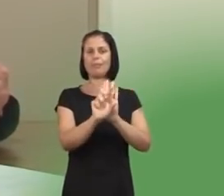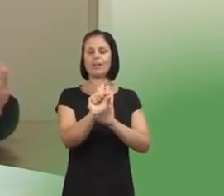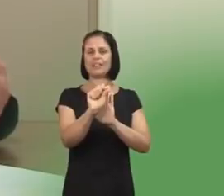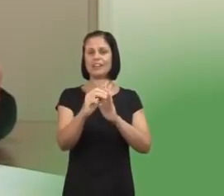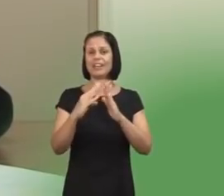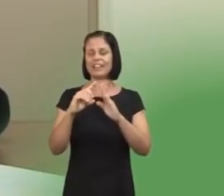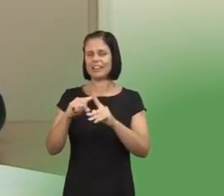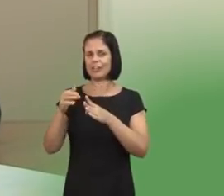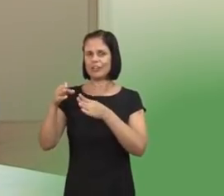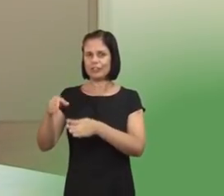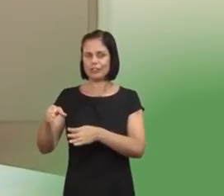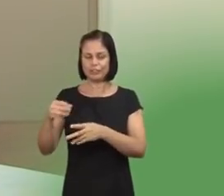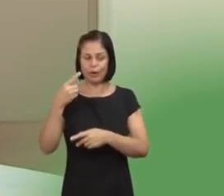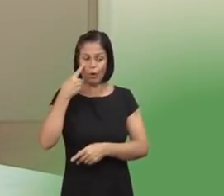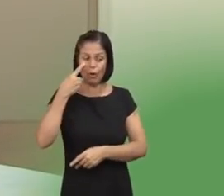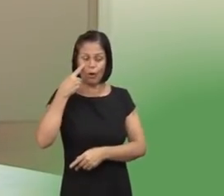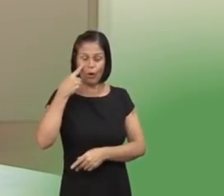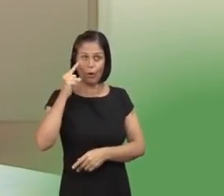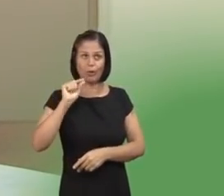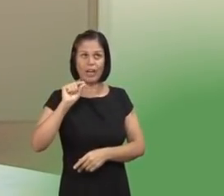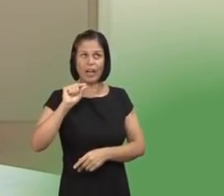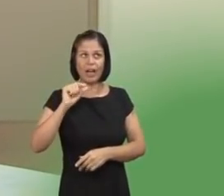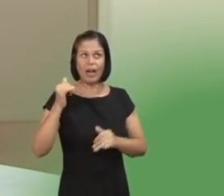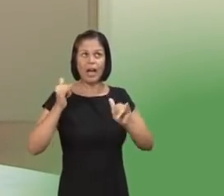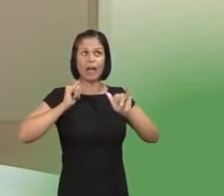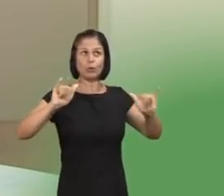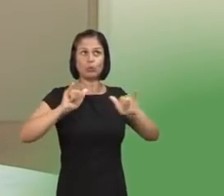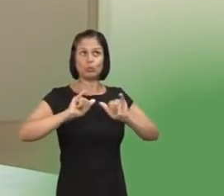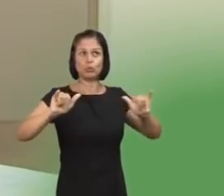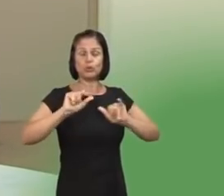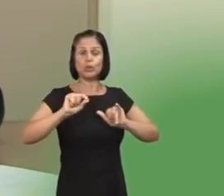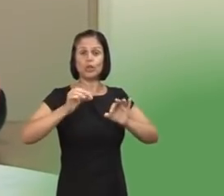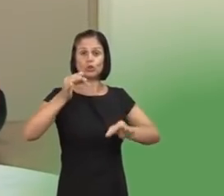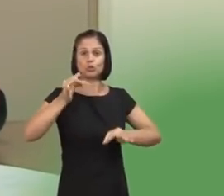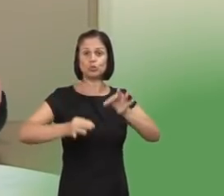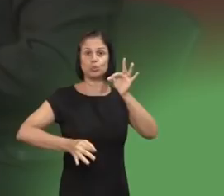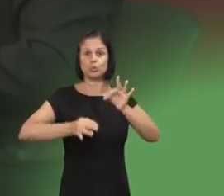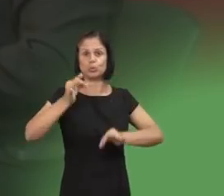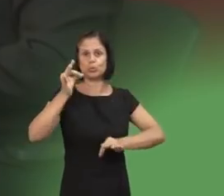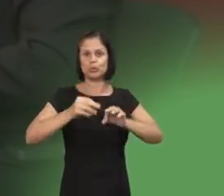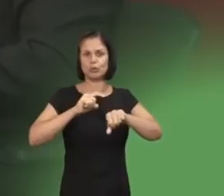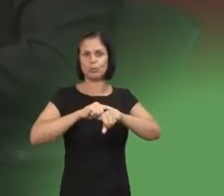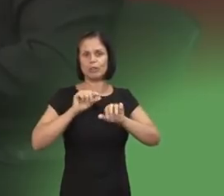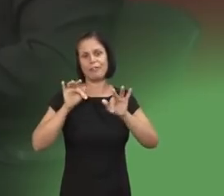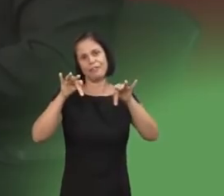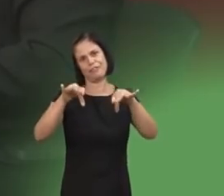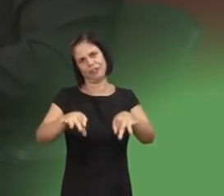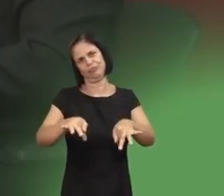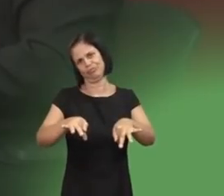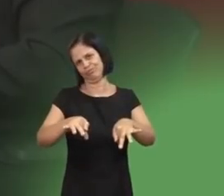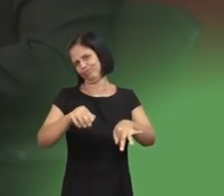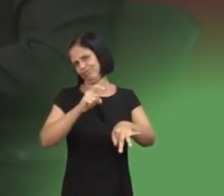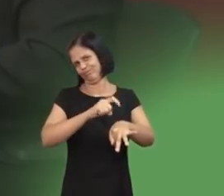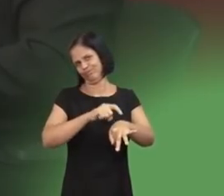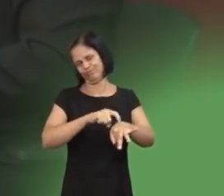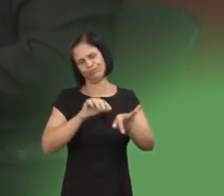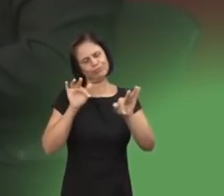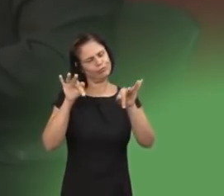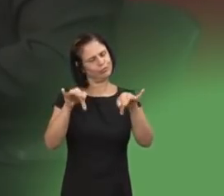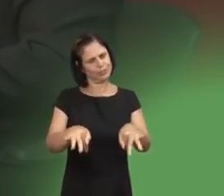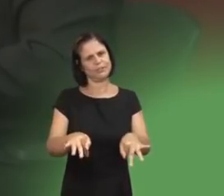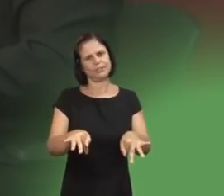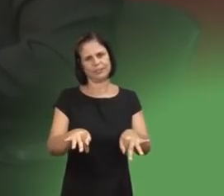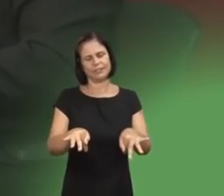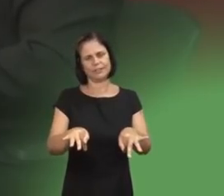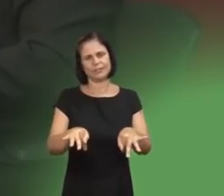representarão para a igreja anúncios de juízos que vão marcar o fim dos tempos. E aí vão